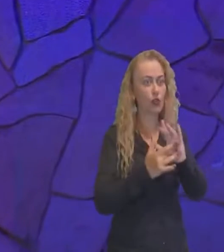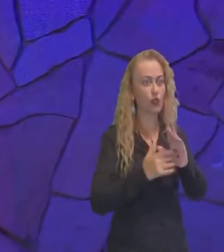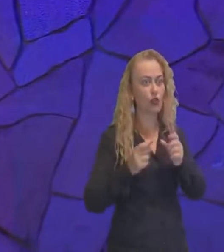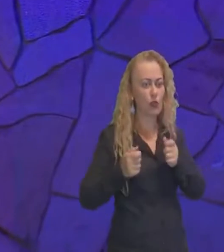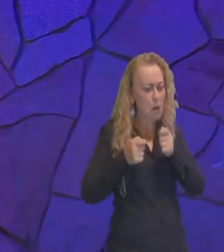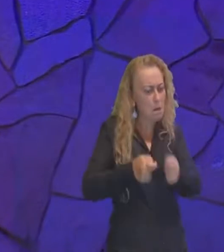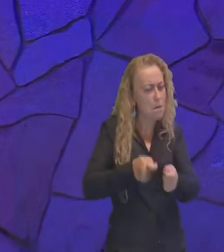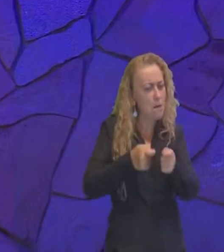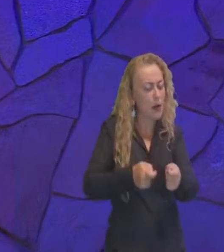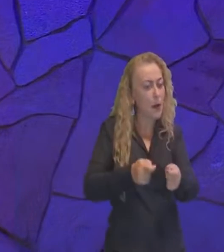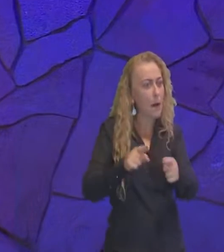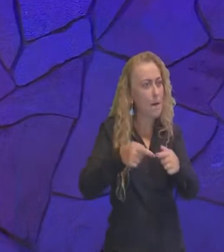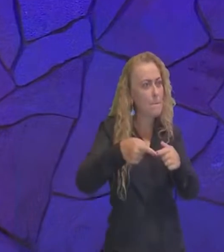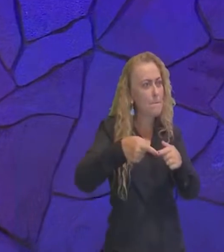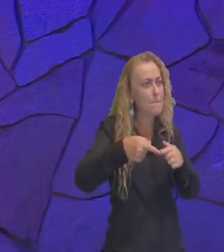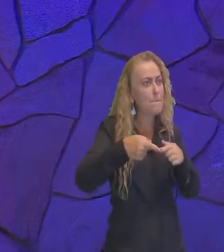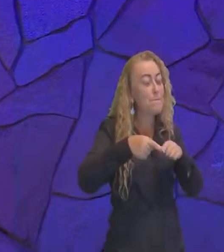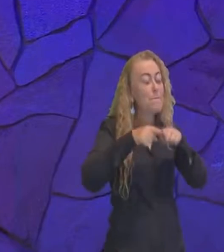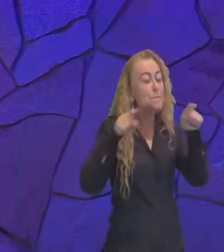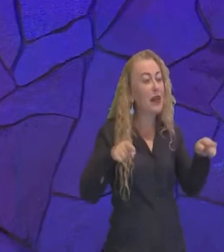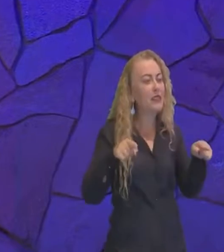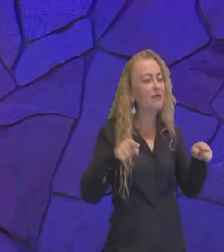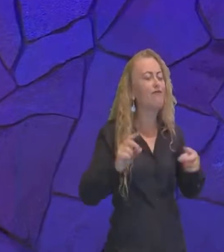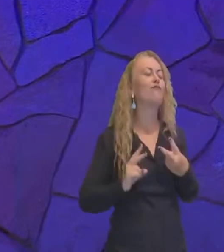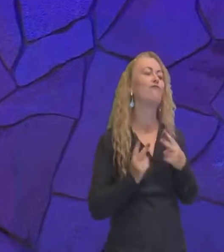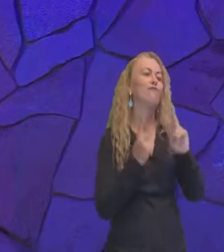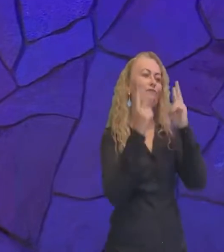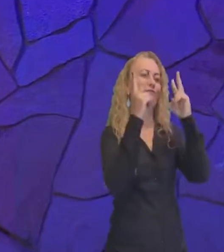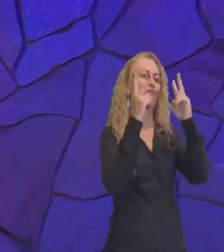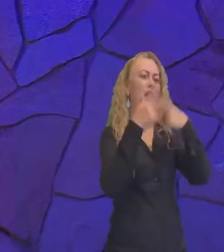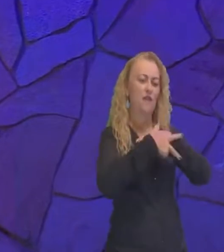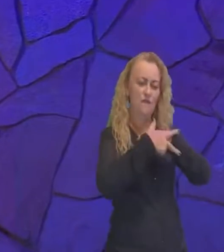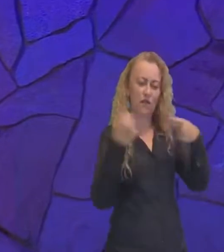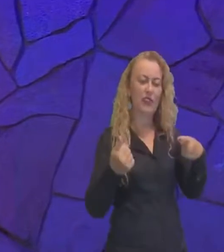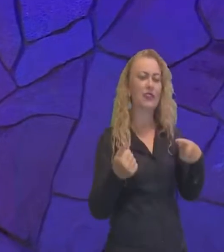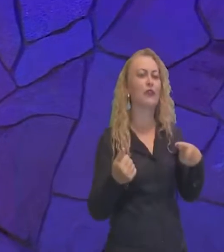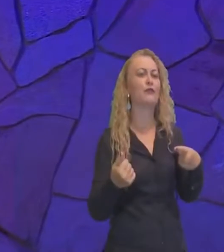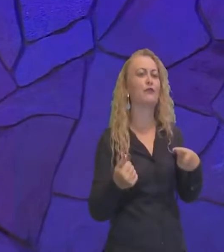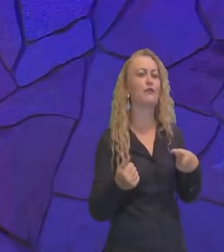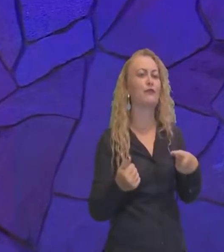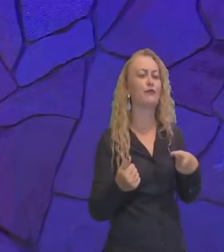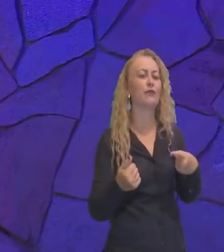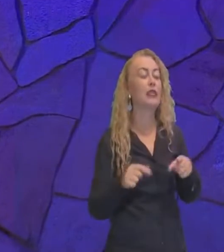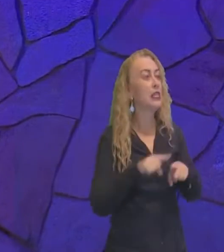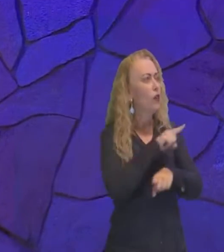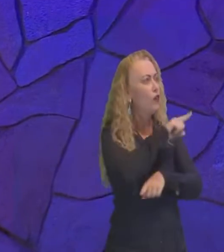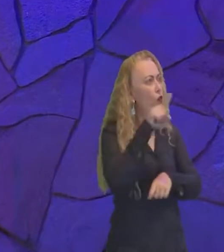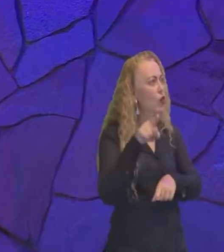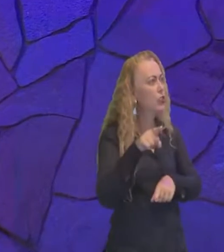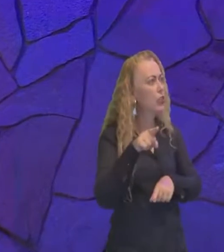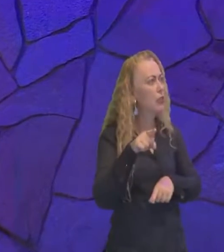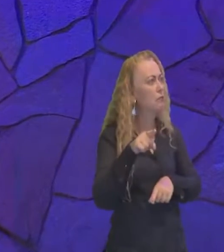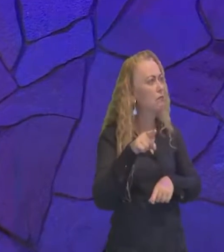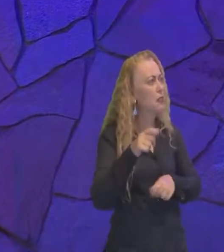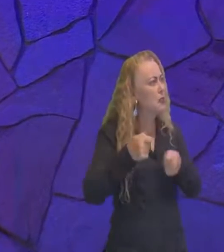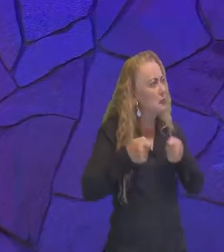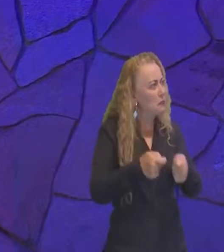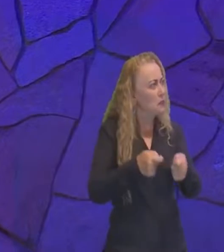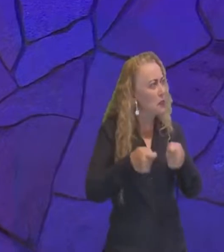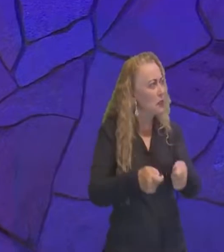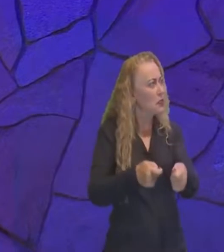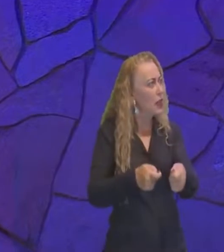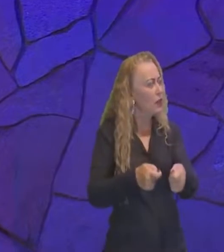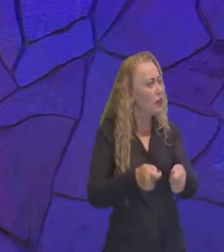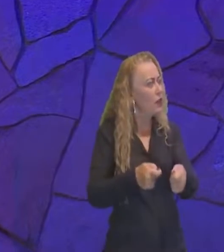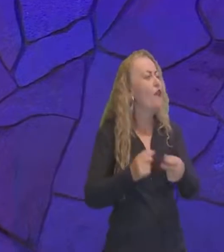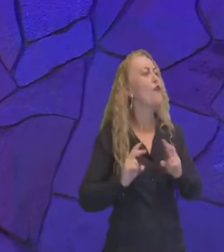Ele venceu a tentação. E você que está sendo tentado aqui nessa noite, você vai vencer essa tentação em nome